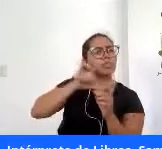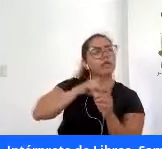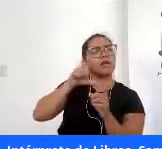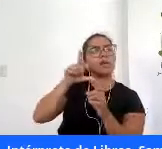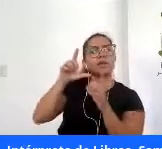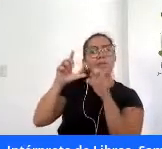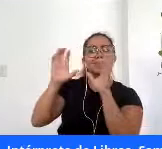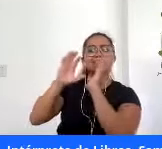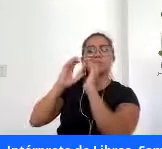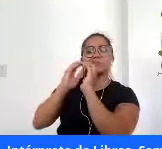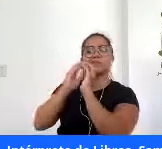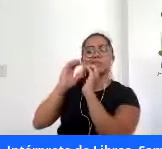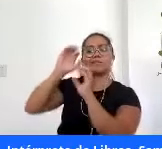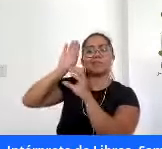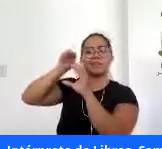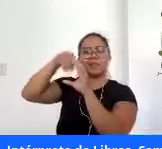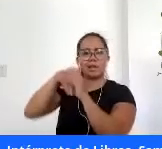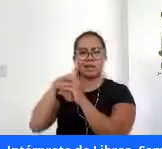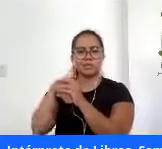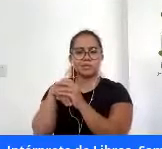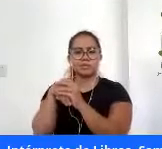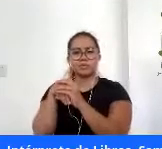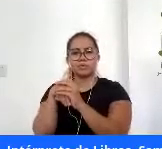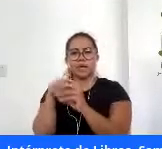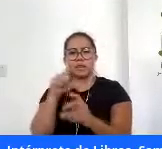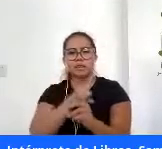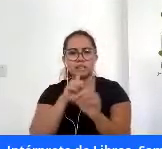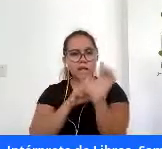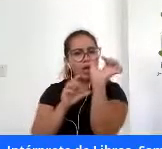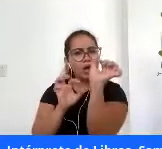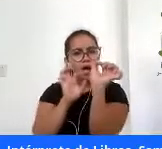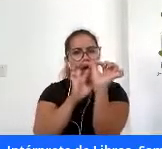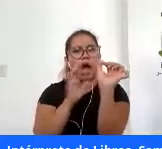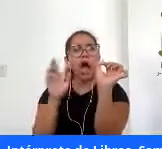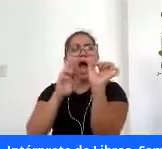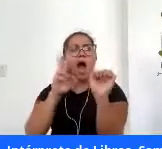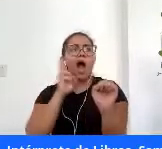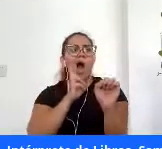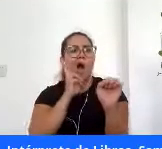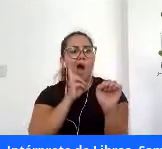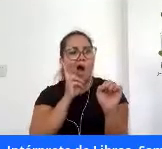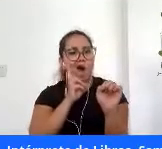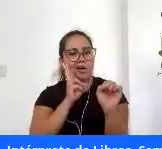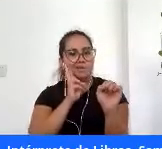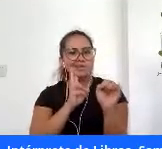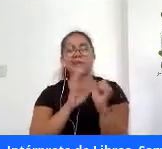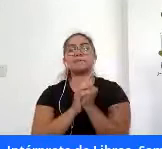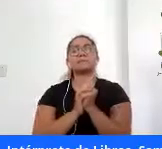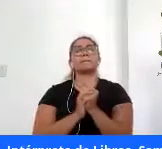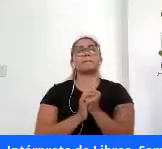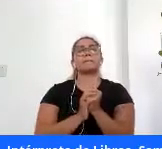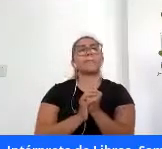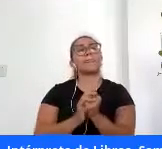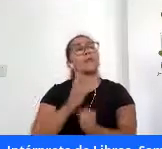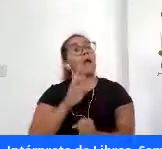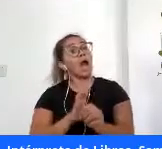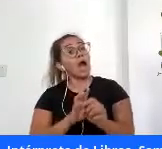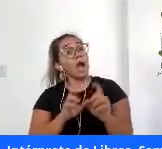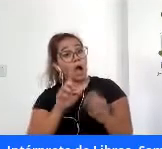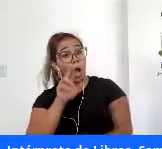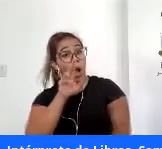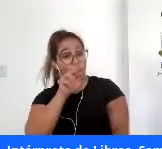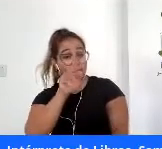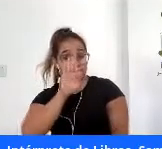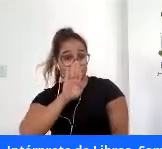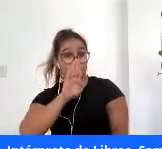olfatório, que seria o bulbo olfatório, que é essa partezinha pequenininha aqui do cérebro. E aí, esse bulbo olfatório, ele vai ser muito importante